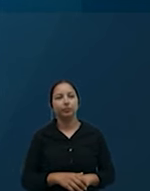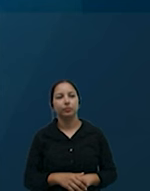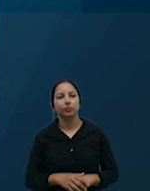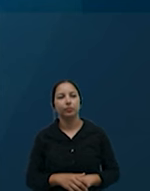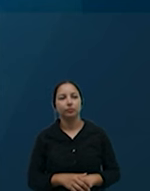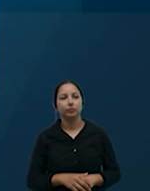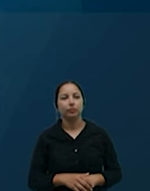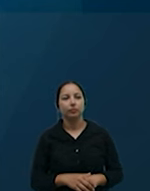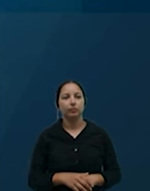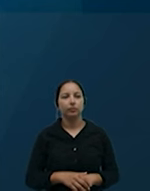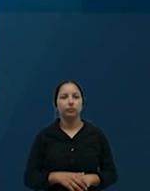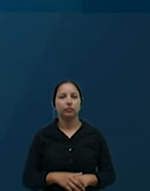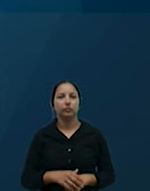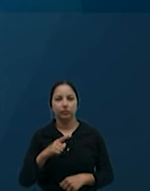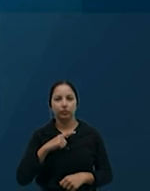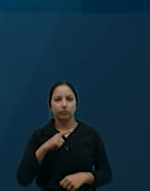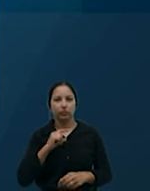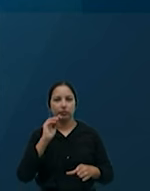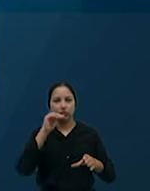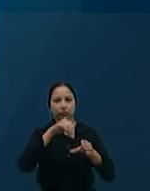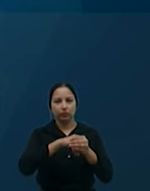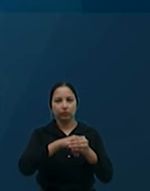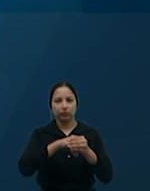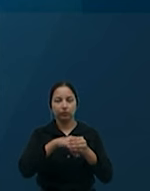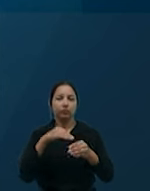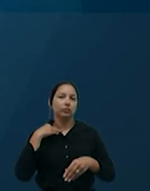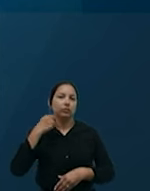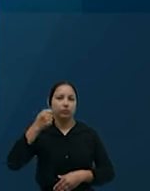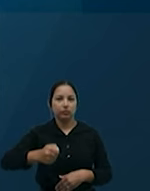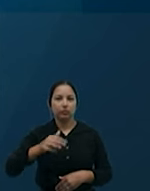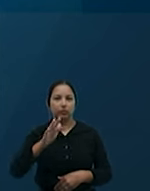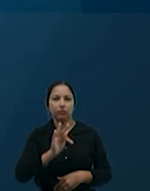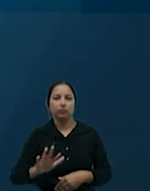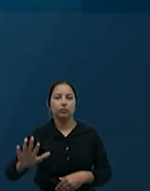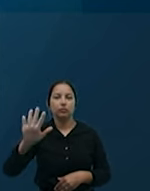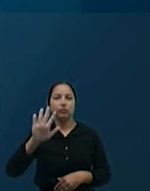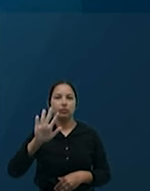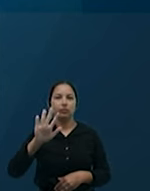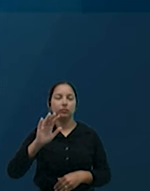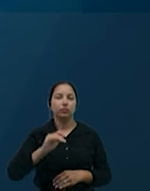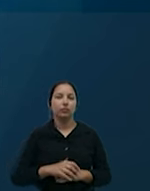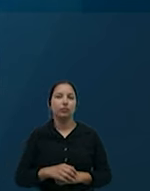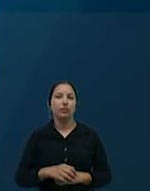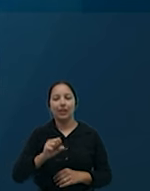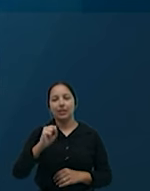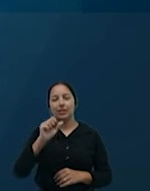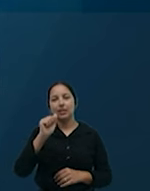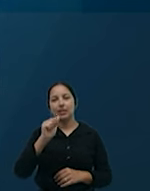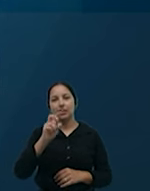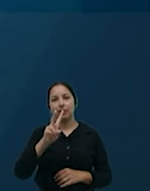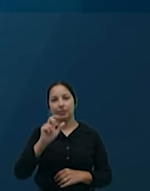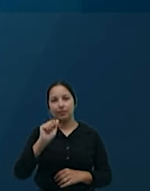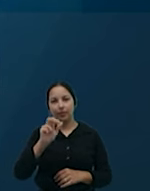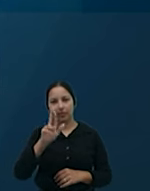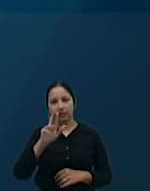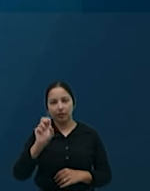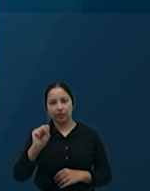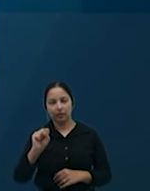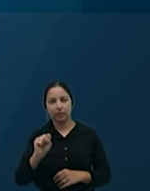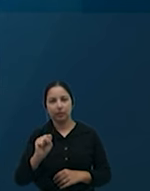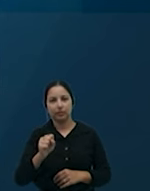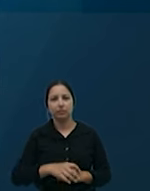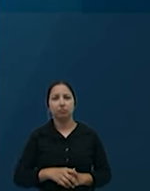um trecho de um voto do juiz federal José Antônio Savares, num julgamento da TNU. É altamente conveniente à administração